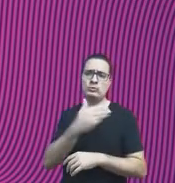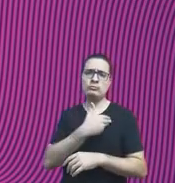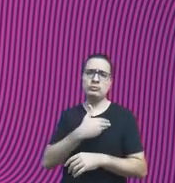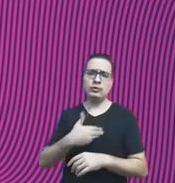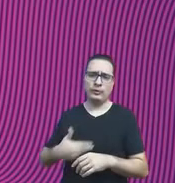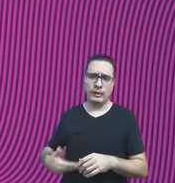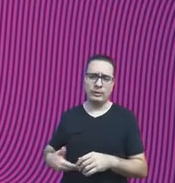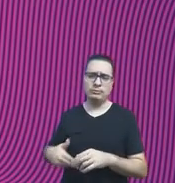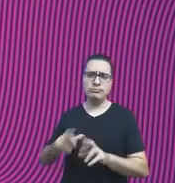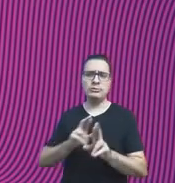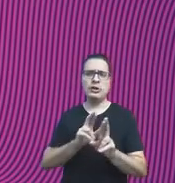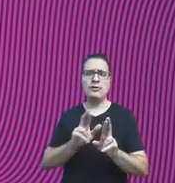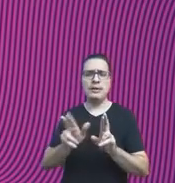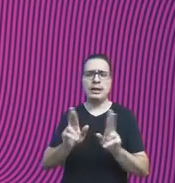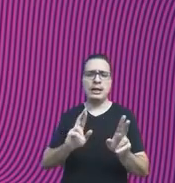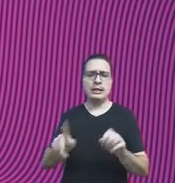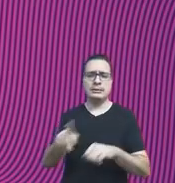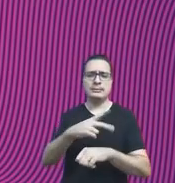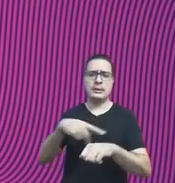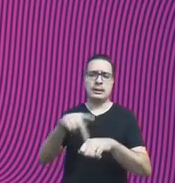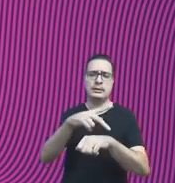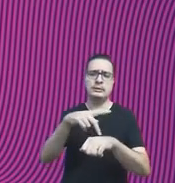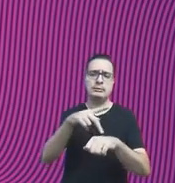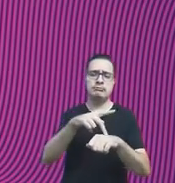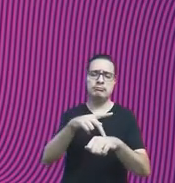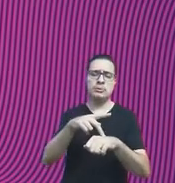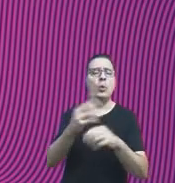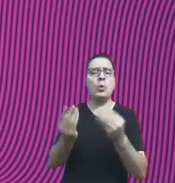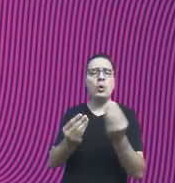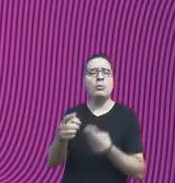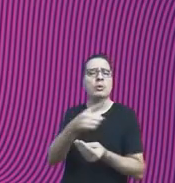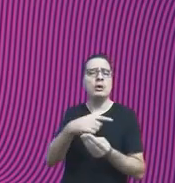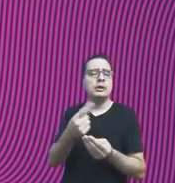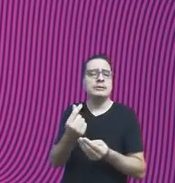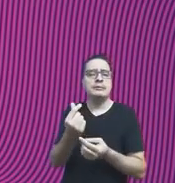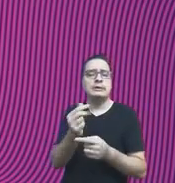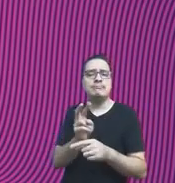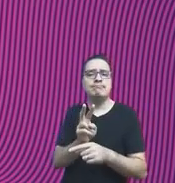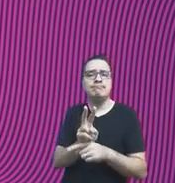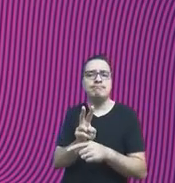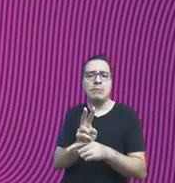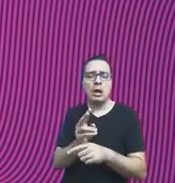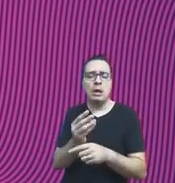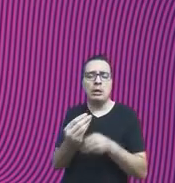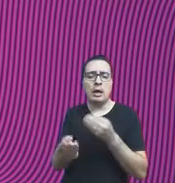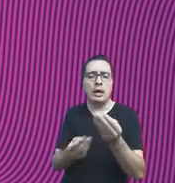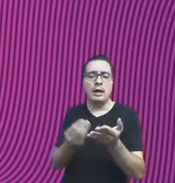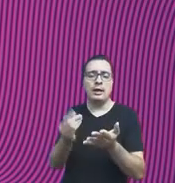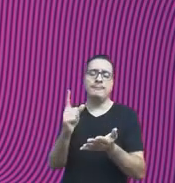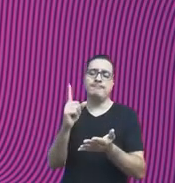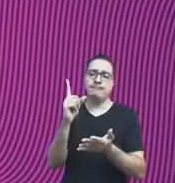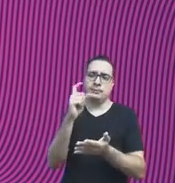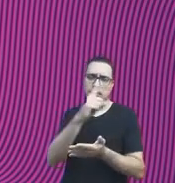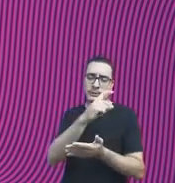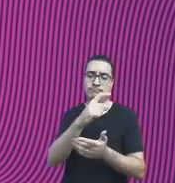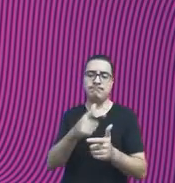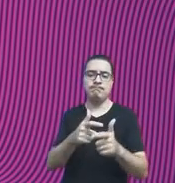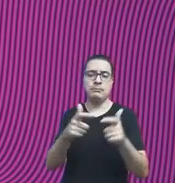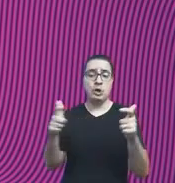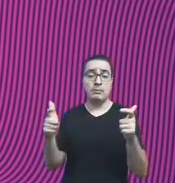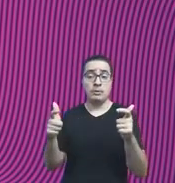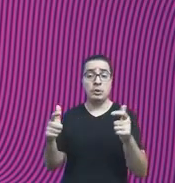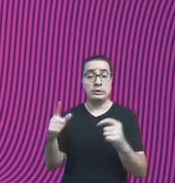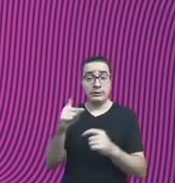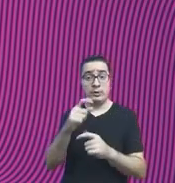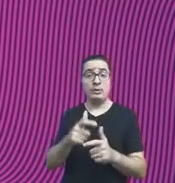países. Como que a gente financia esse sistema é um desafio enorme. E esse desafio ficou mais intenso com a crise do